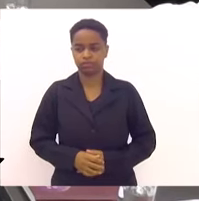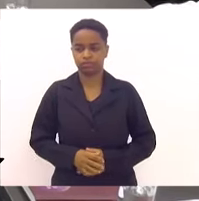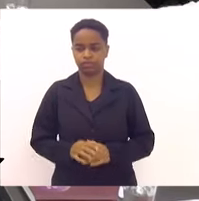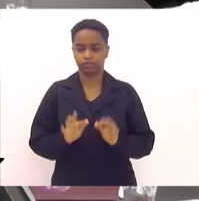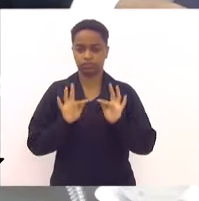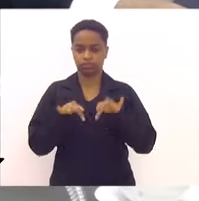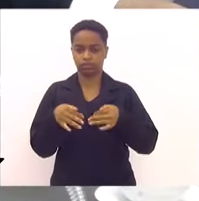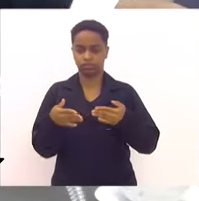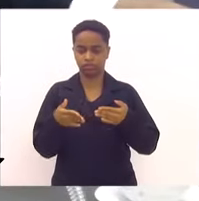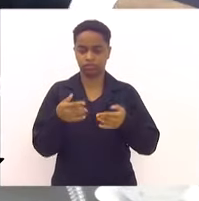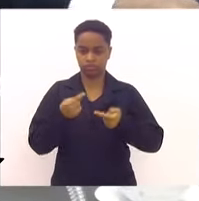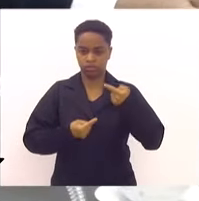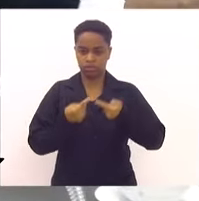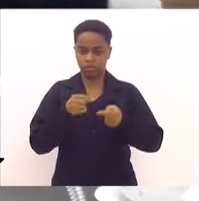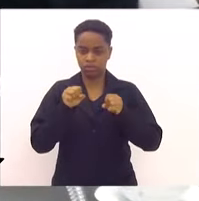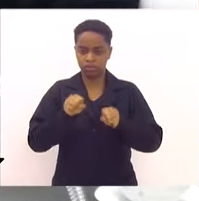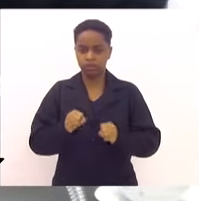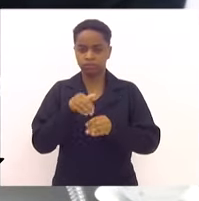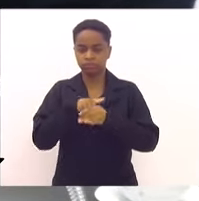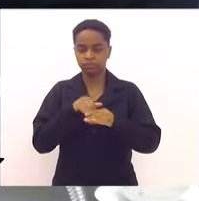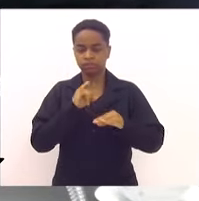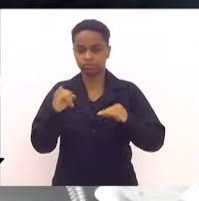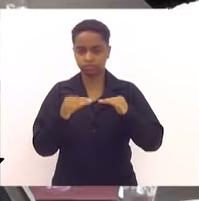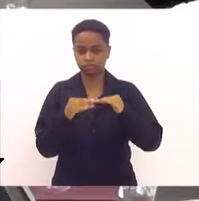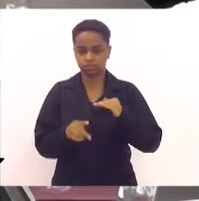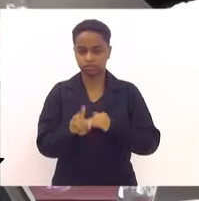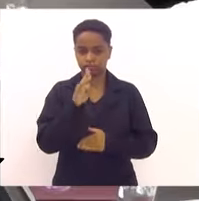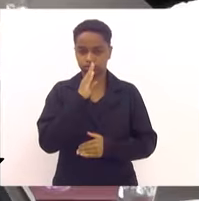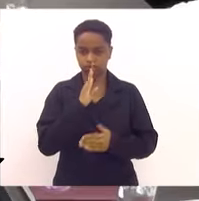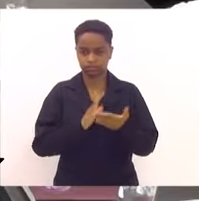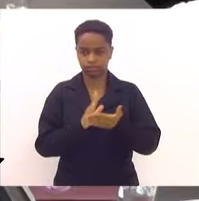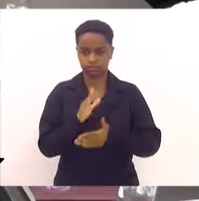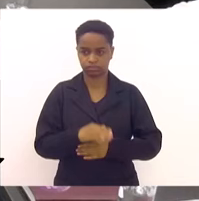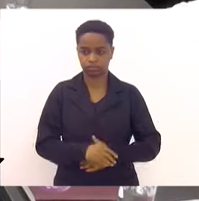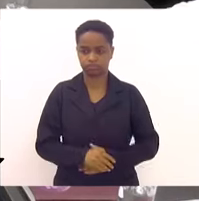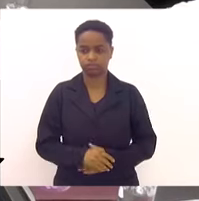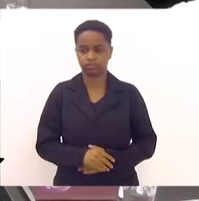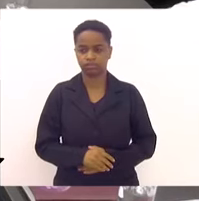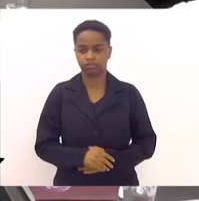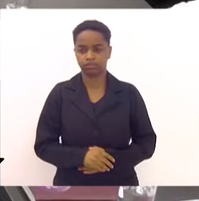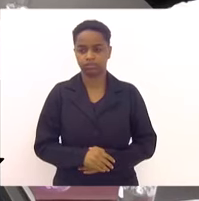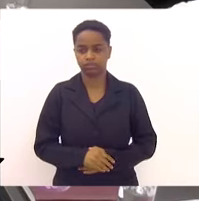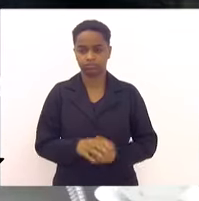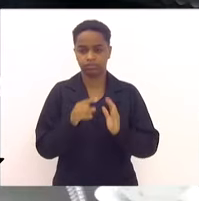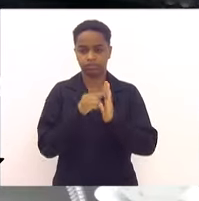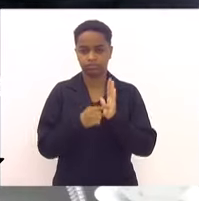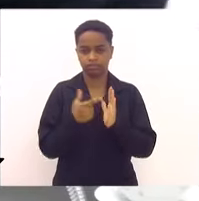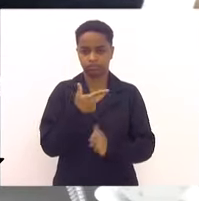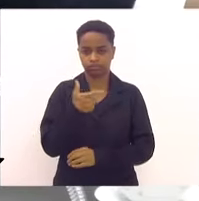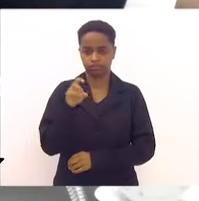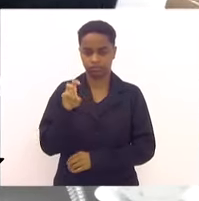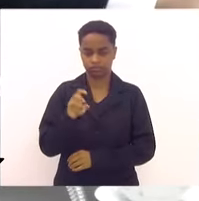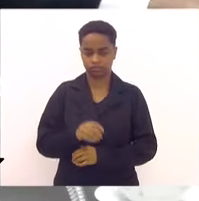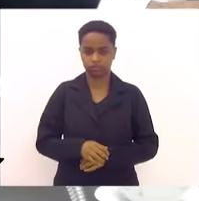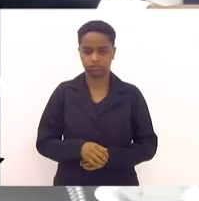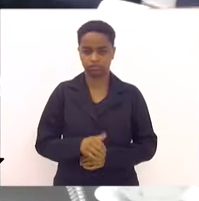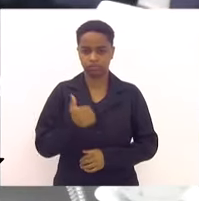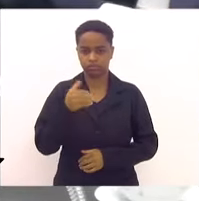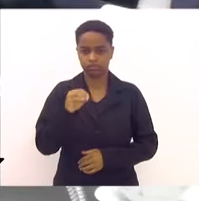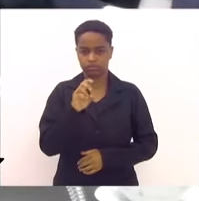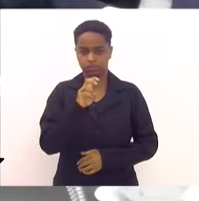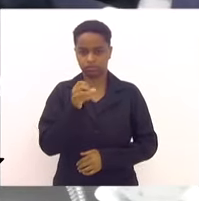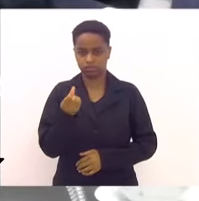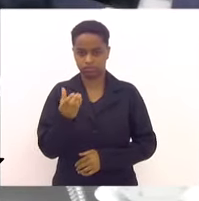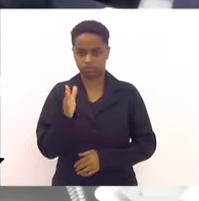Encerrada a discussão, em votação, senhores que aprovam, permaneçam como estão, aprovado. 25 da pauta, PL 1056